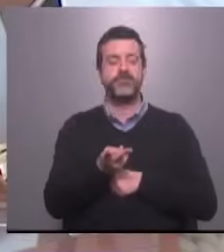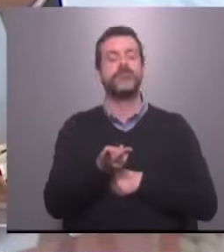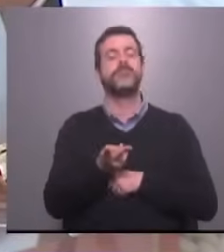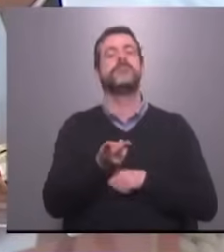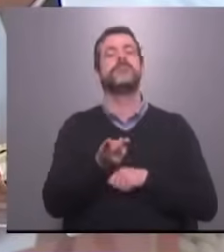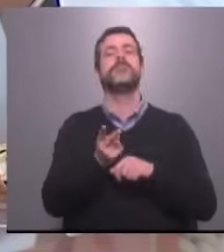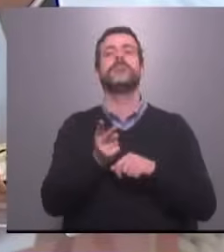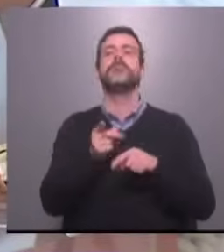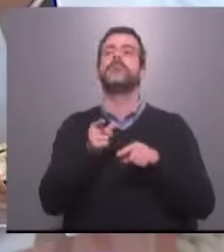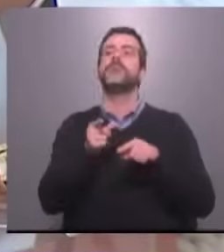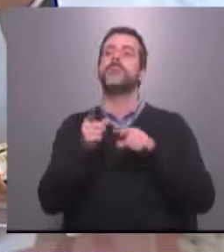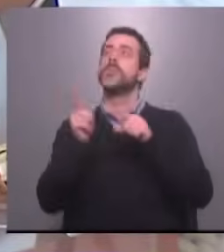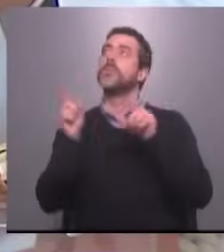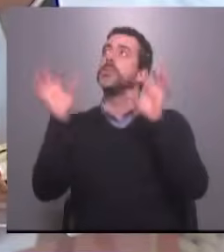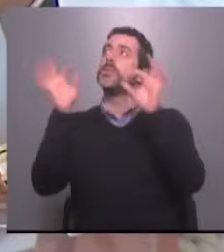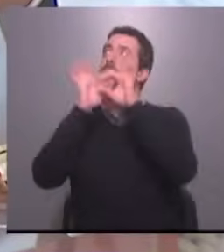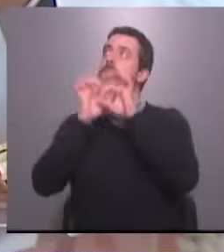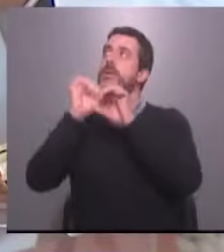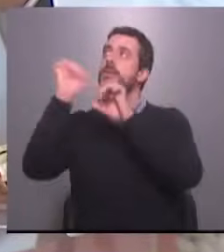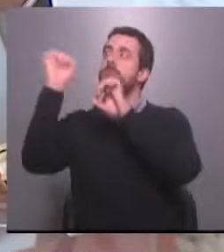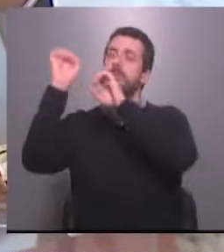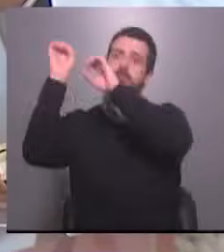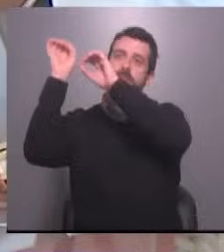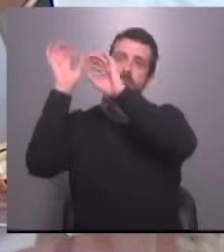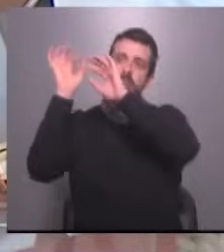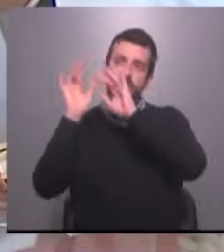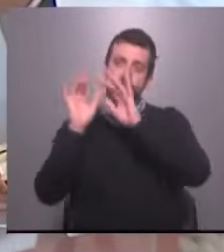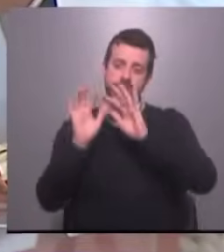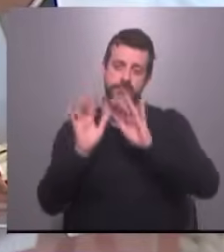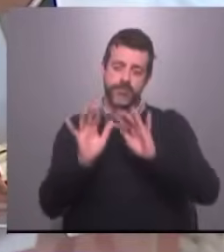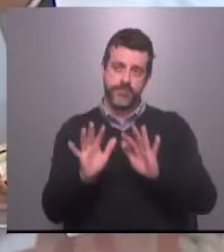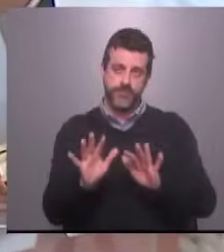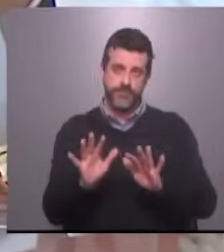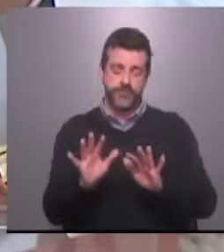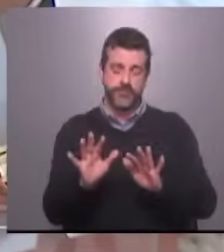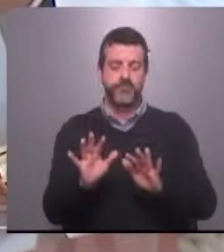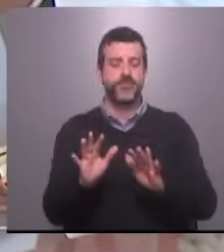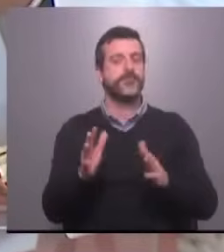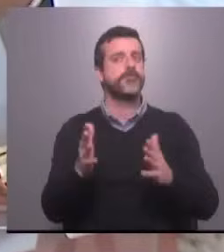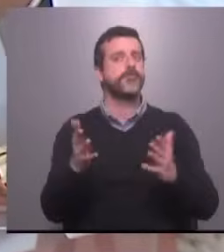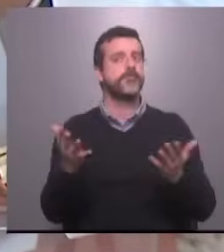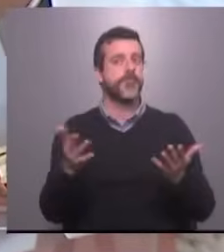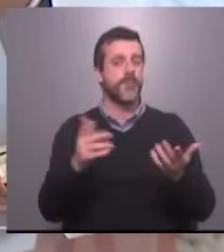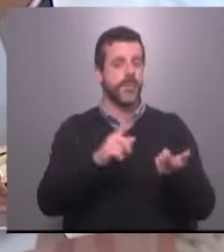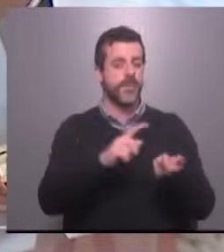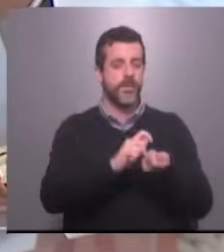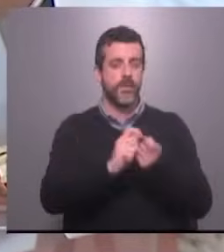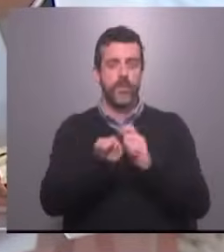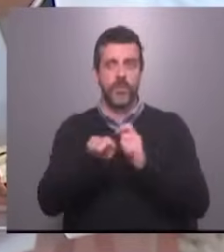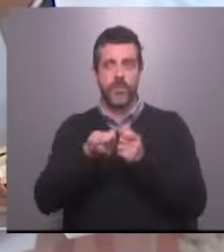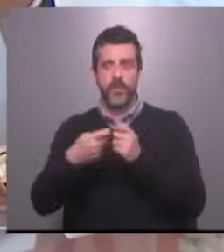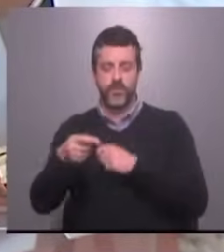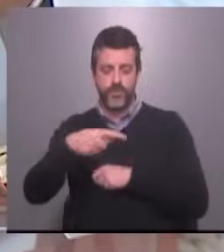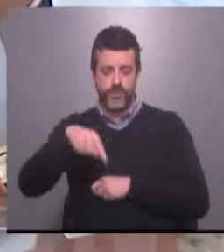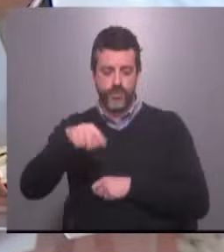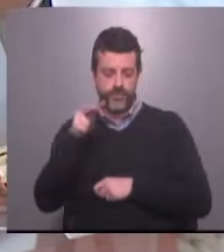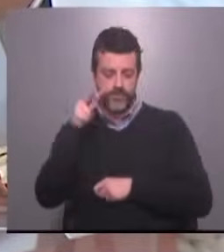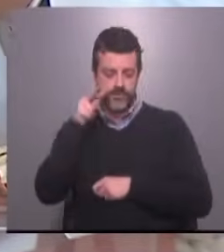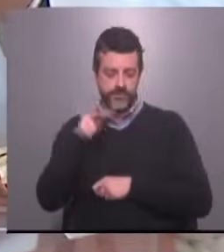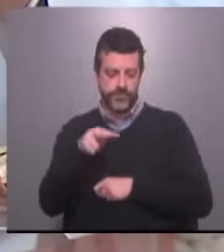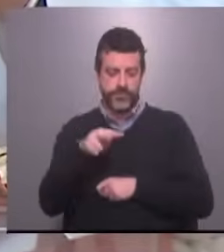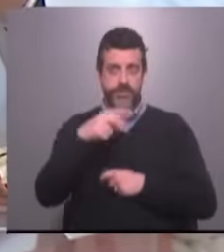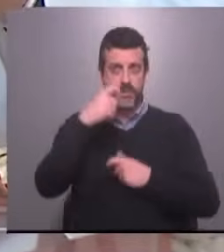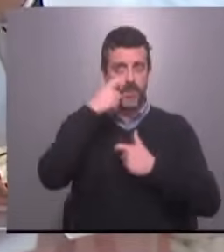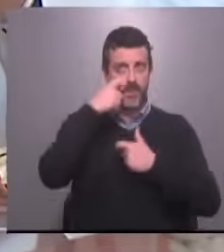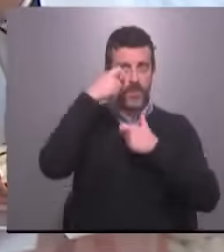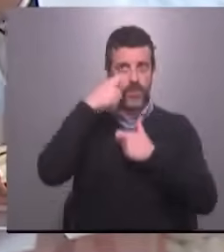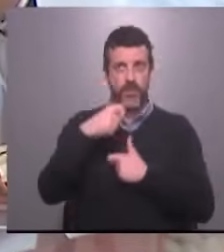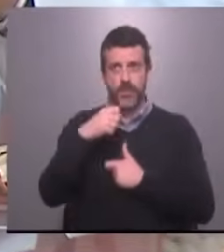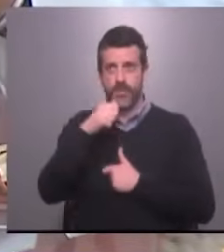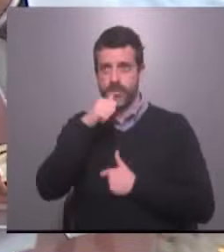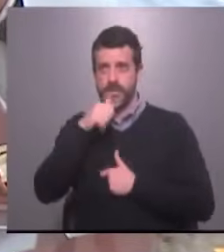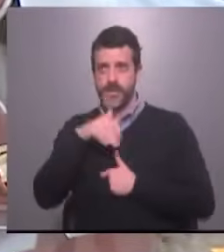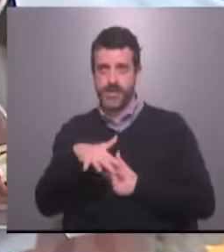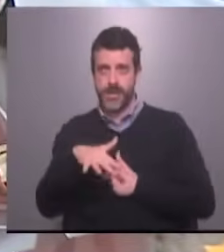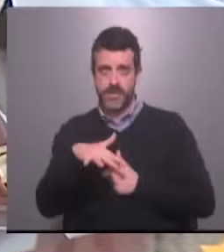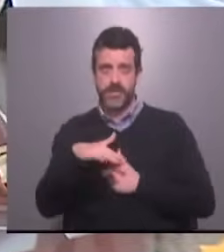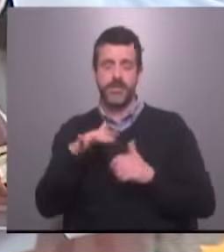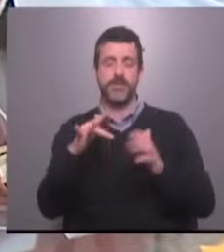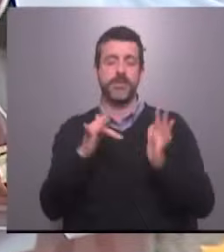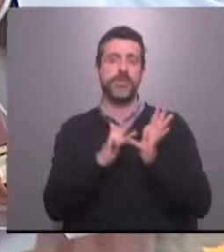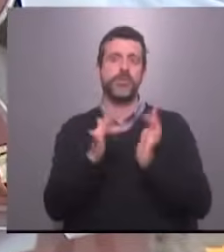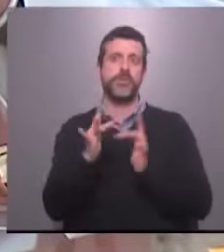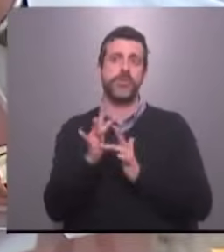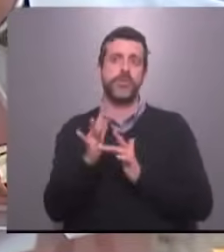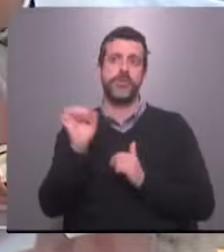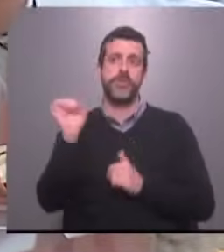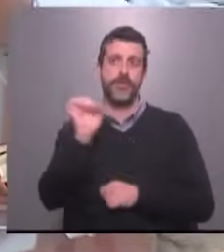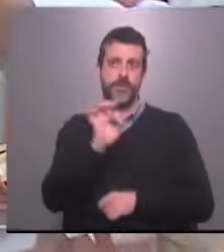santificai estes dons, derramando sobre eles o vosso Espírito, de modo que se convertam para nós